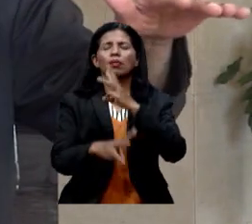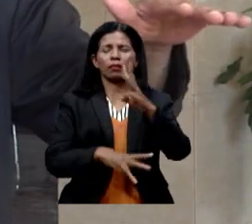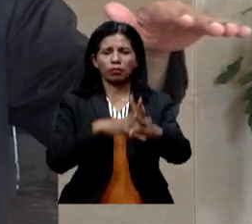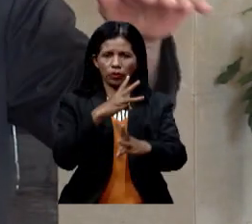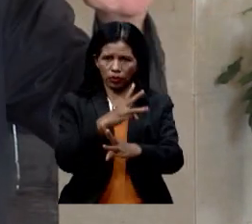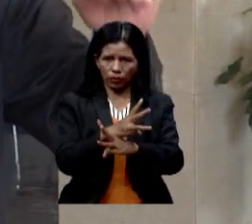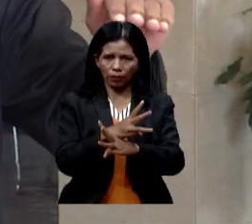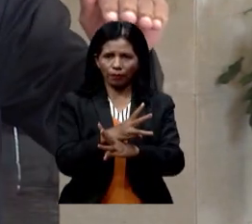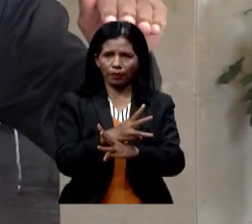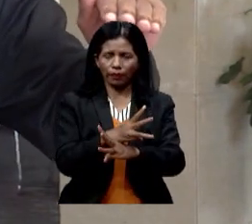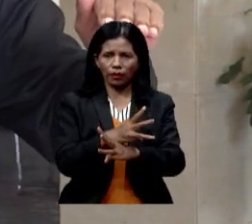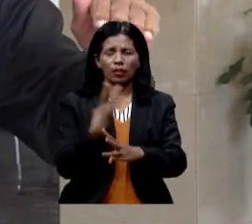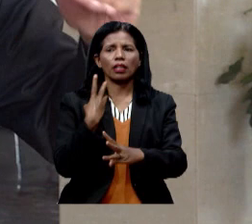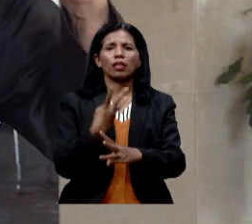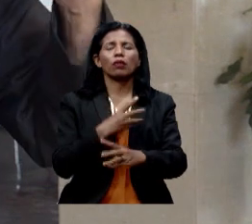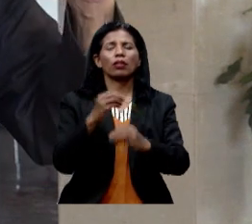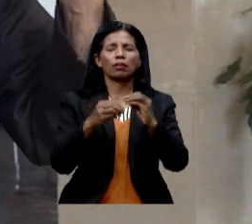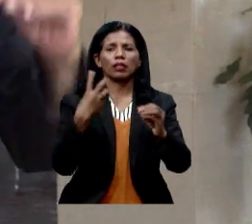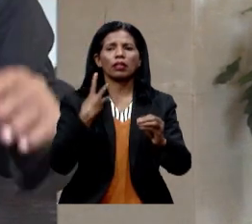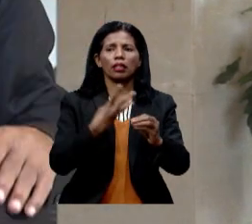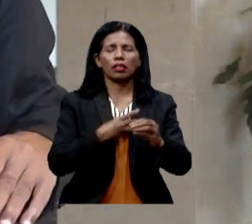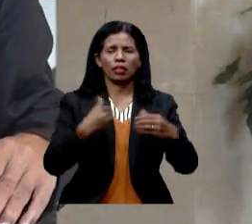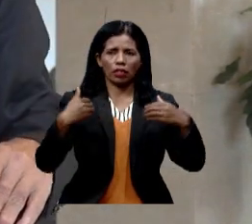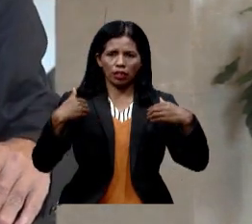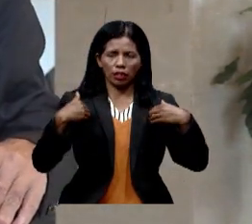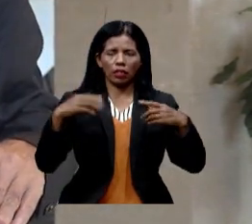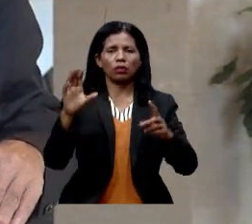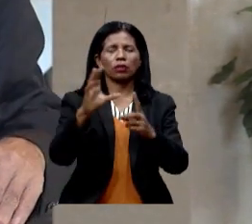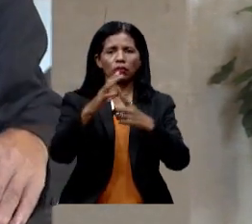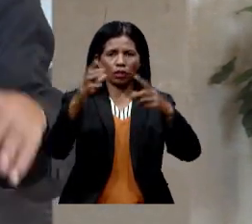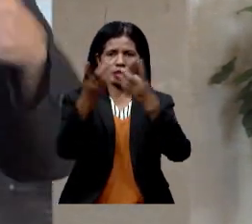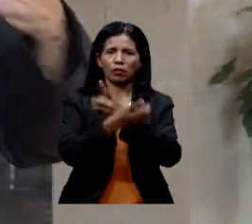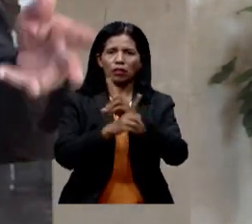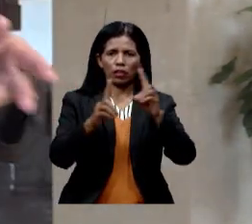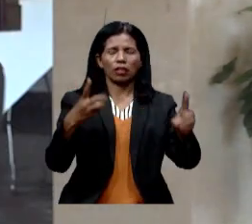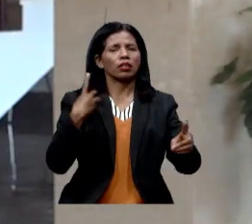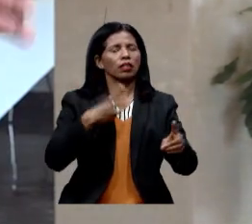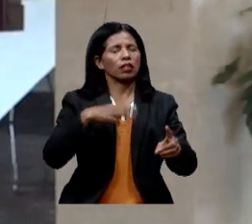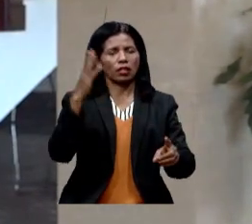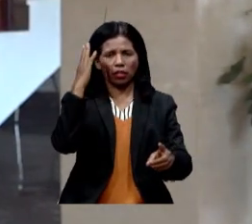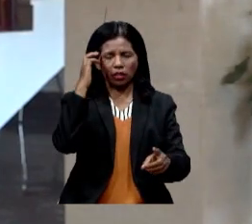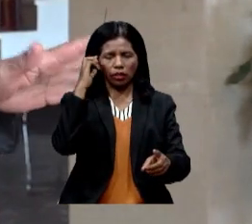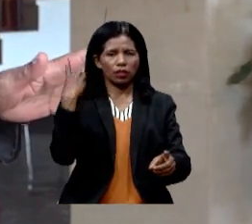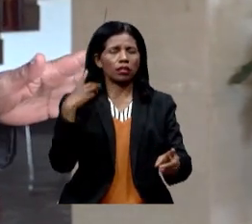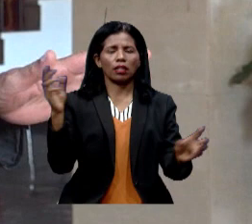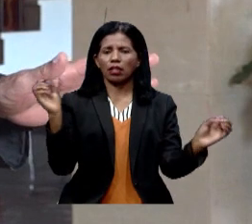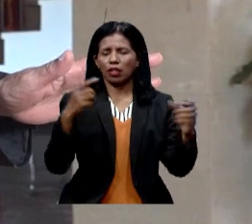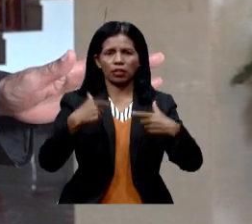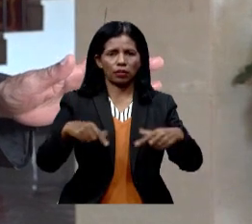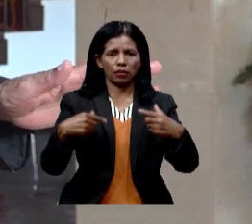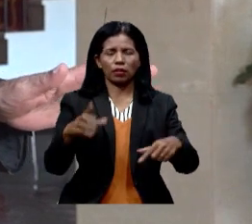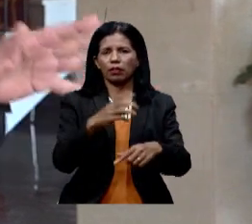até e da ia cultura democrática e de Neulum. E de lá para o lá ia esmalo, lá o